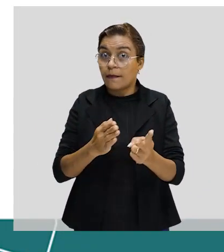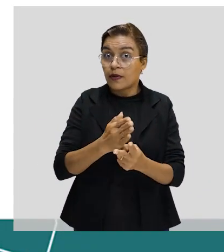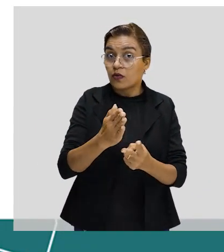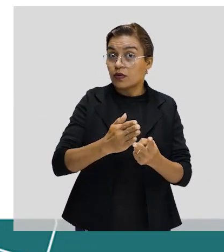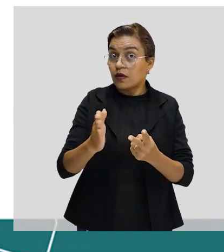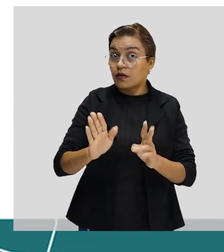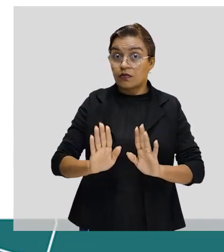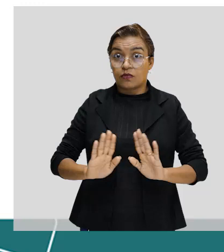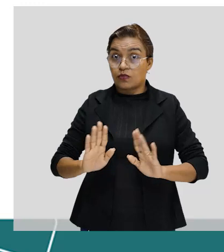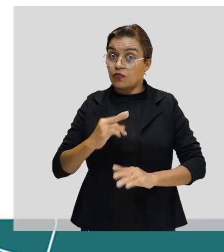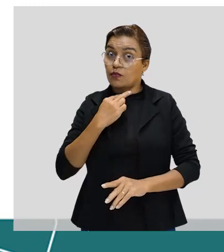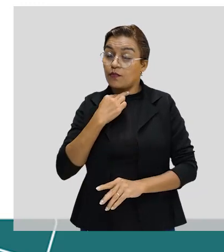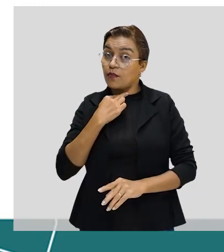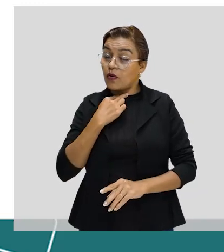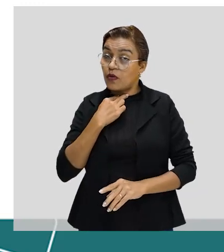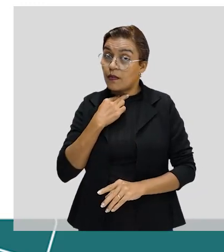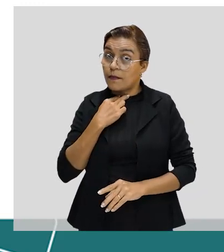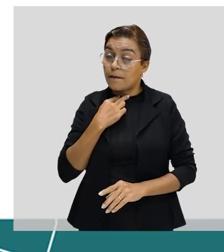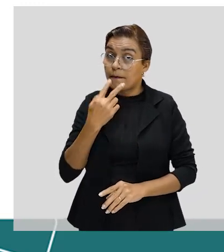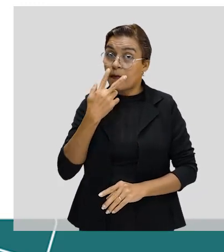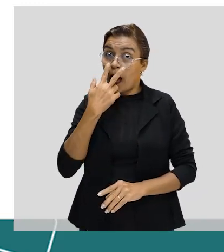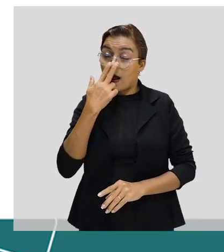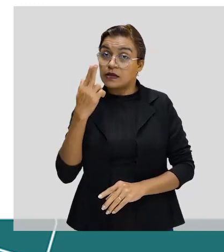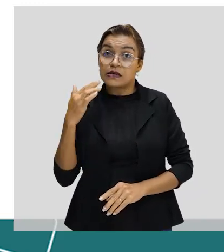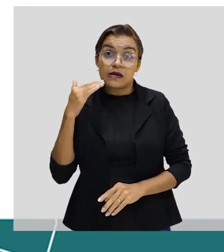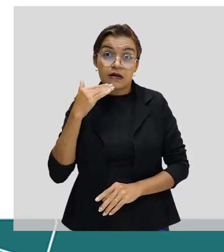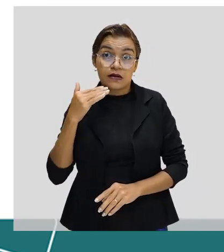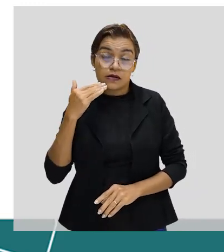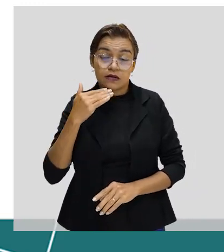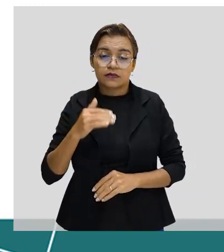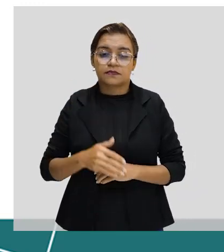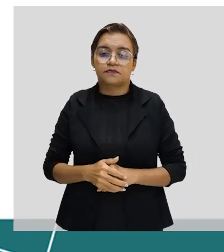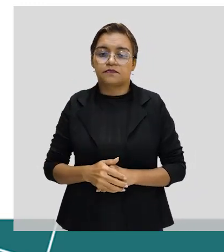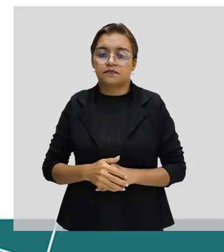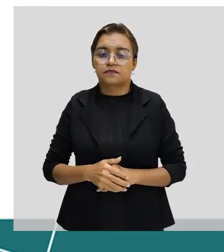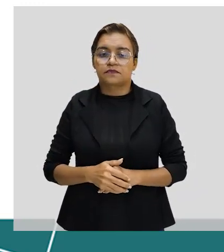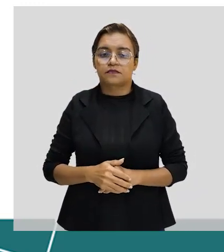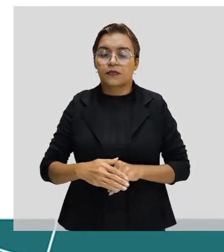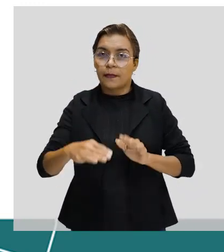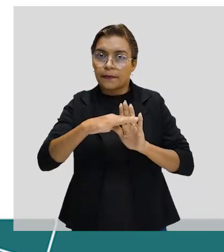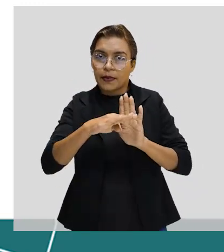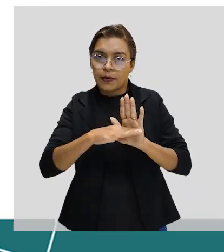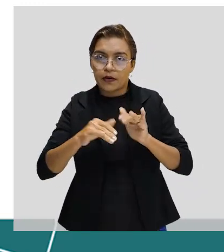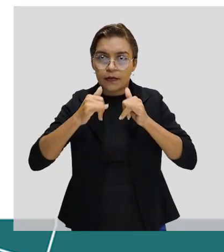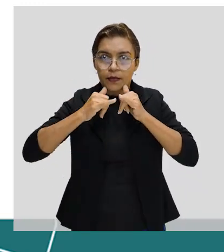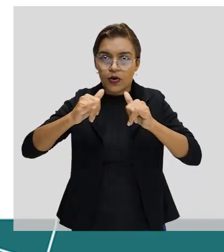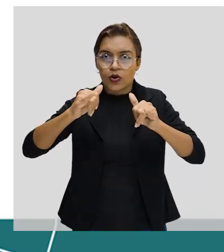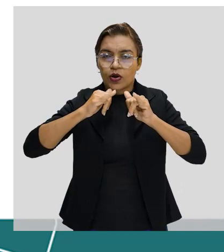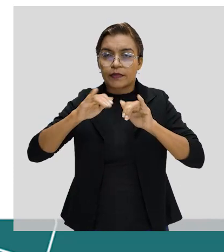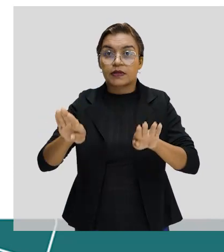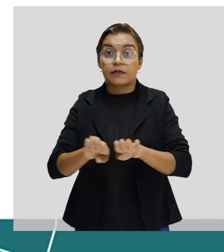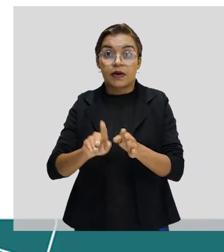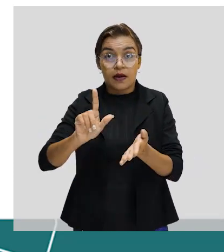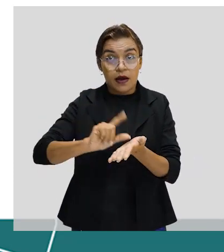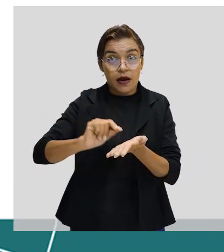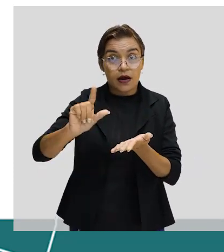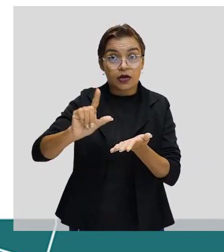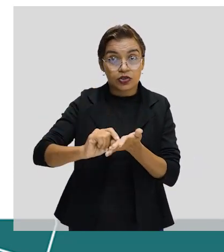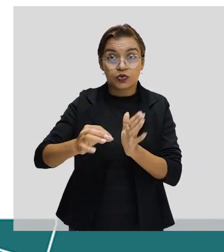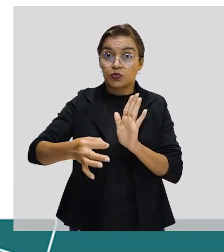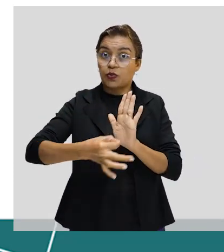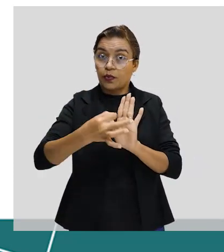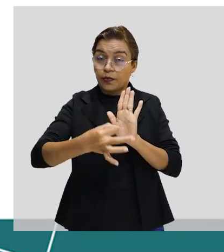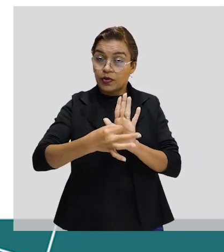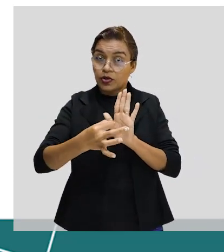ser um defeito do texto. Propagandas, poemas e artigos de opinião são gêneros bem diferentes,